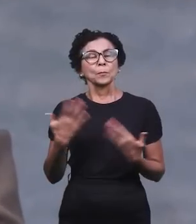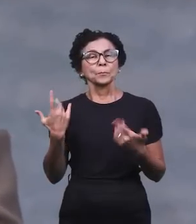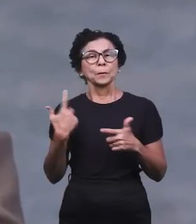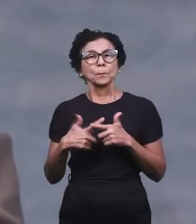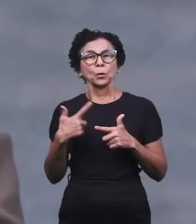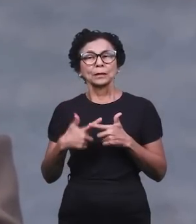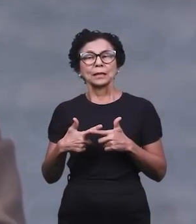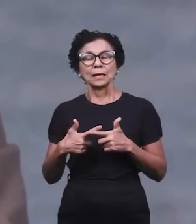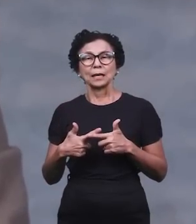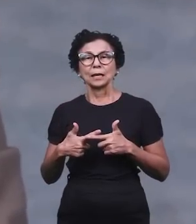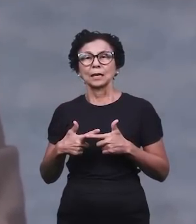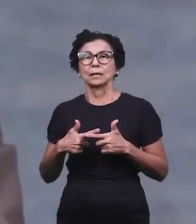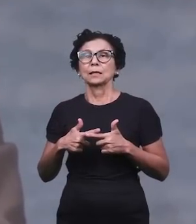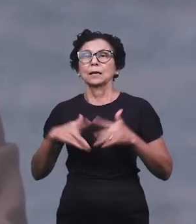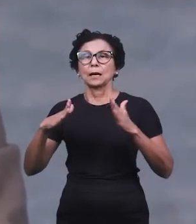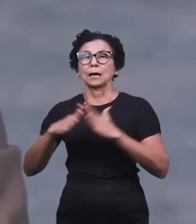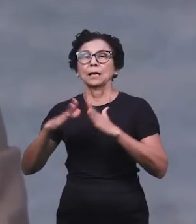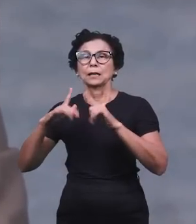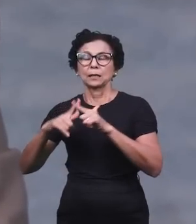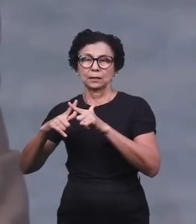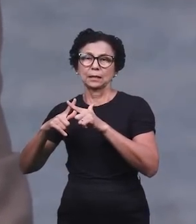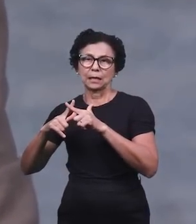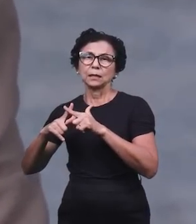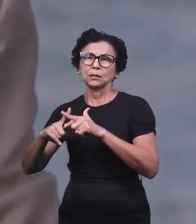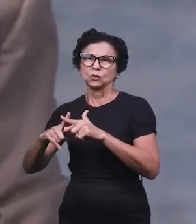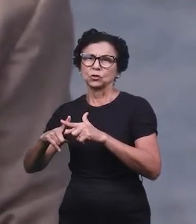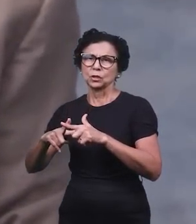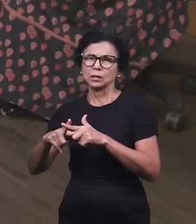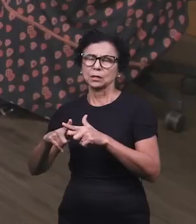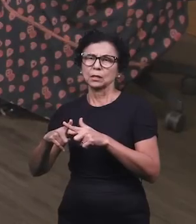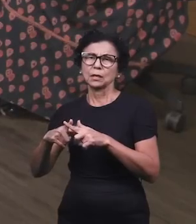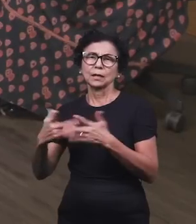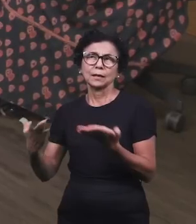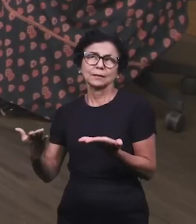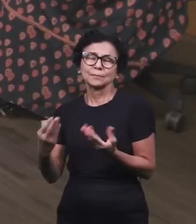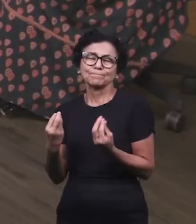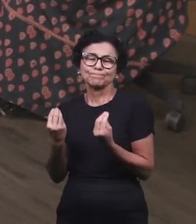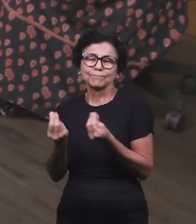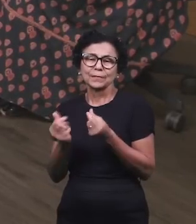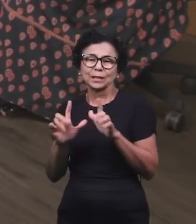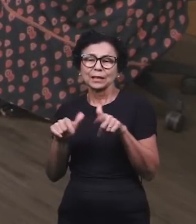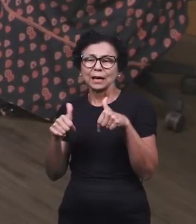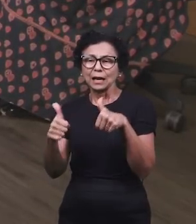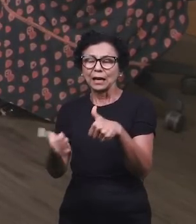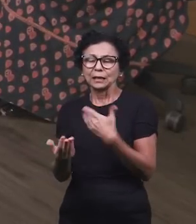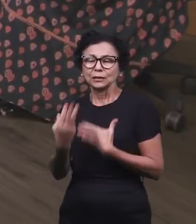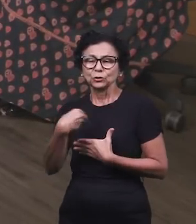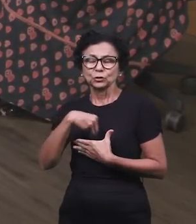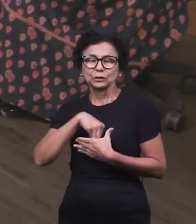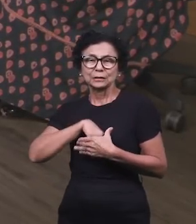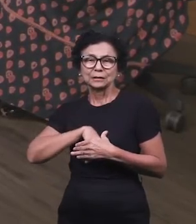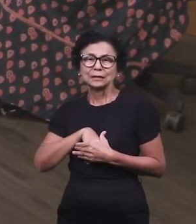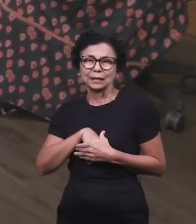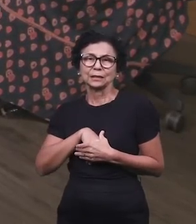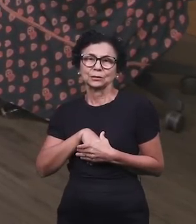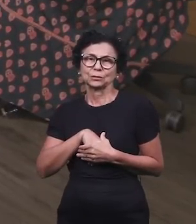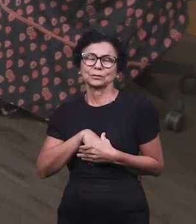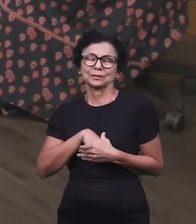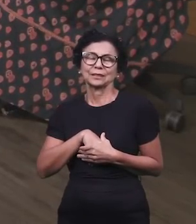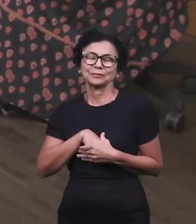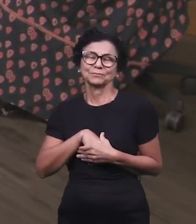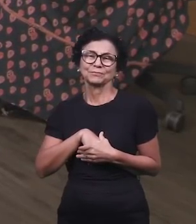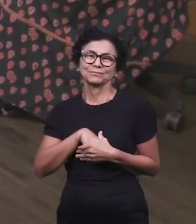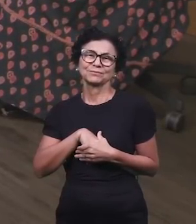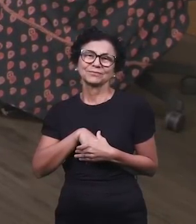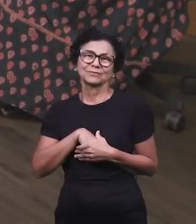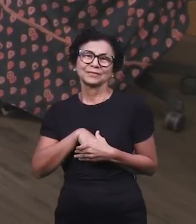na nossa vida, no nosso testemunho do dia a dia. Essa alegria está relacionada à salvação. É isso mesmo. É a salvação. Perfeito. Eu queria até